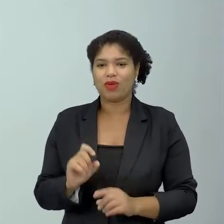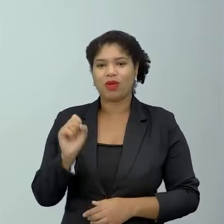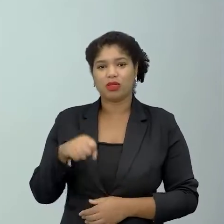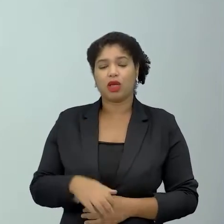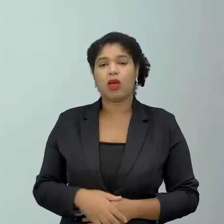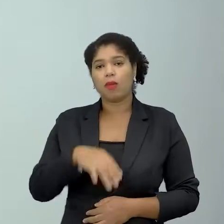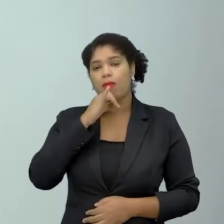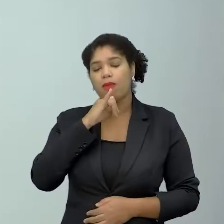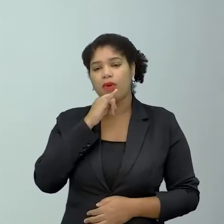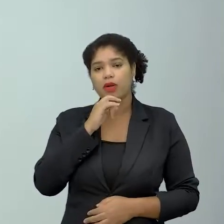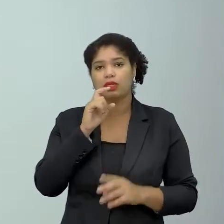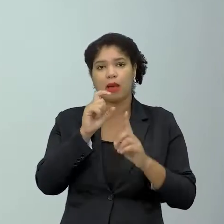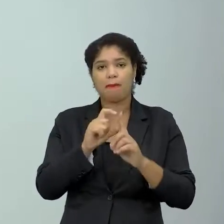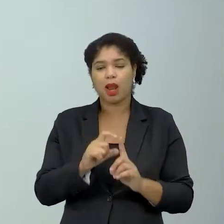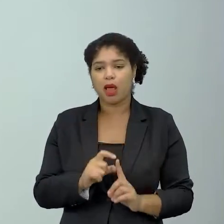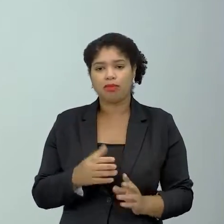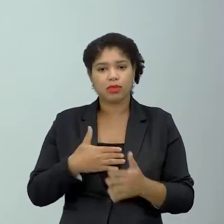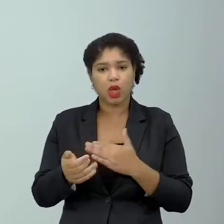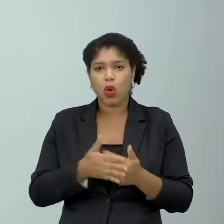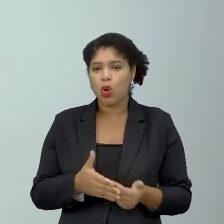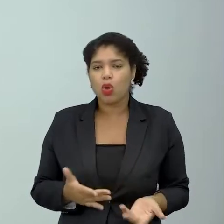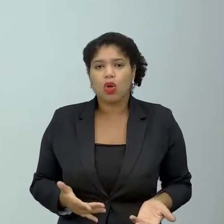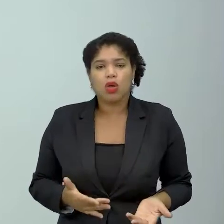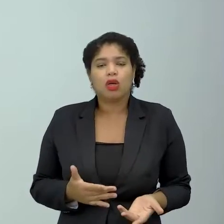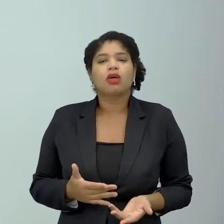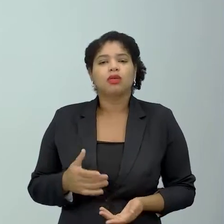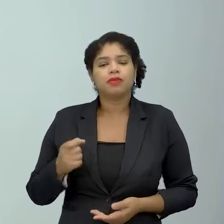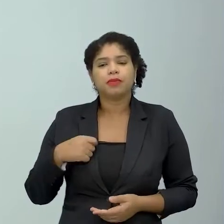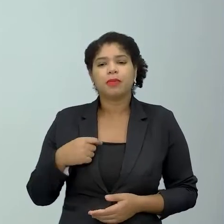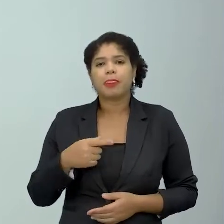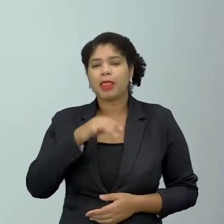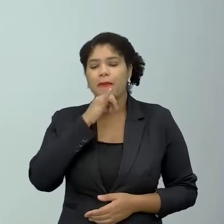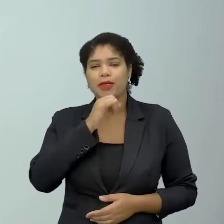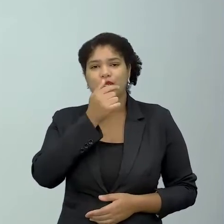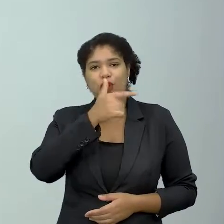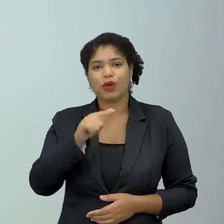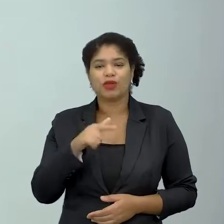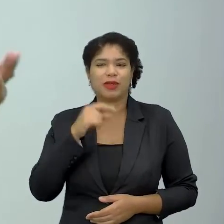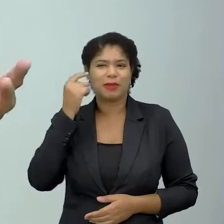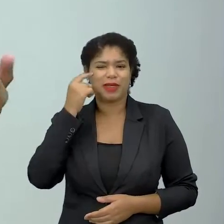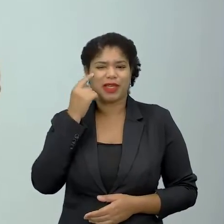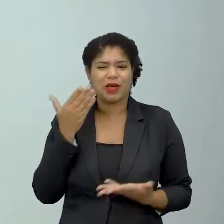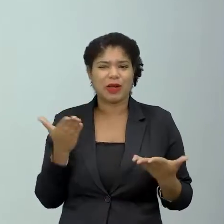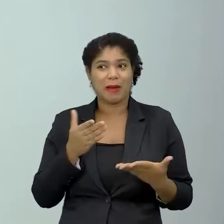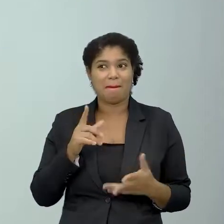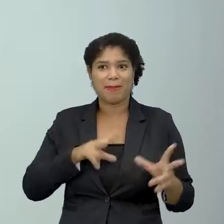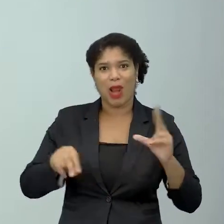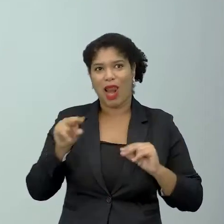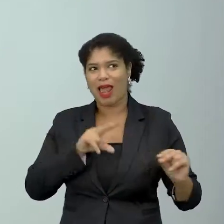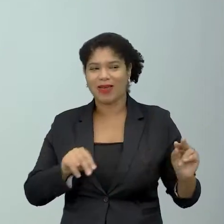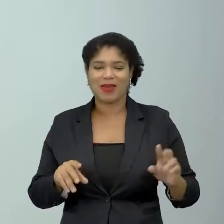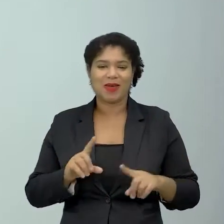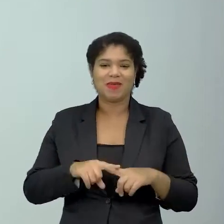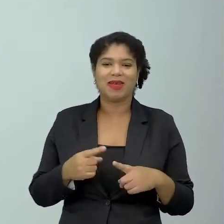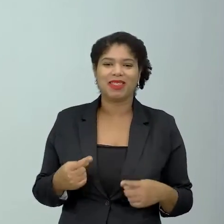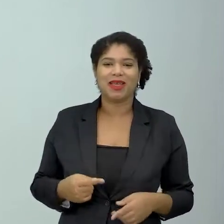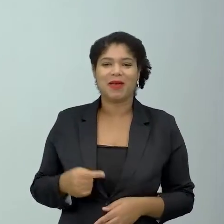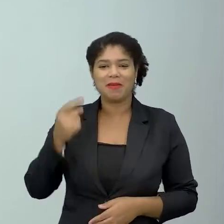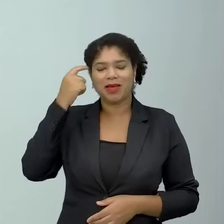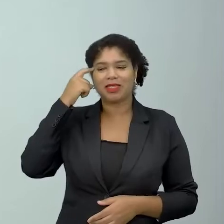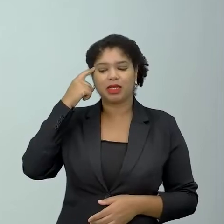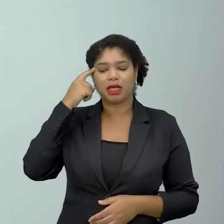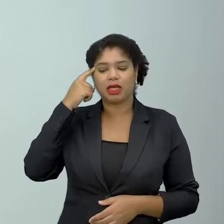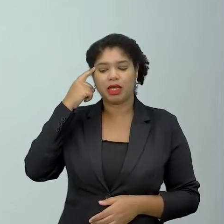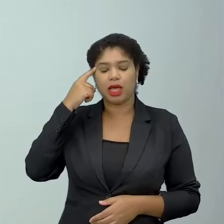a própria palavra, qualquer termo, eu não vou colocar nenhum termo aqui que eu pensei num agora que vai ser muito polêmico, mas esse termo que eu estou pensando aqui, ele